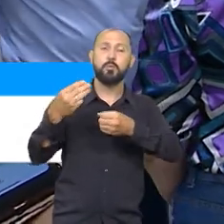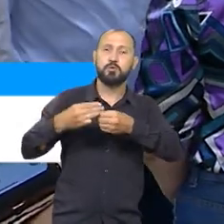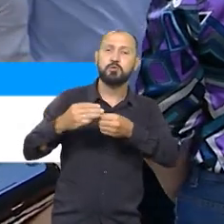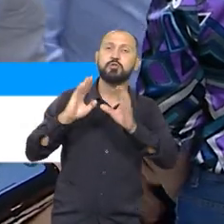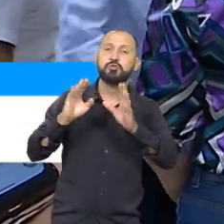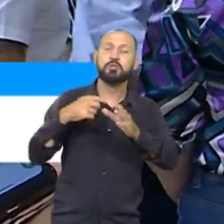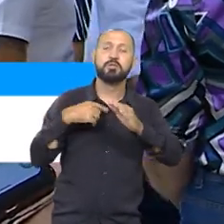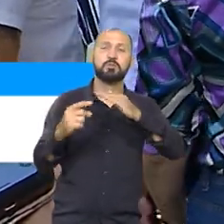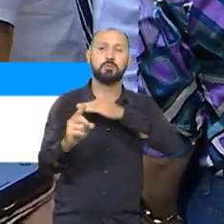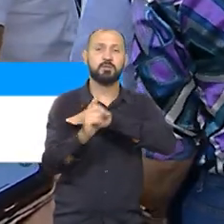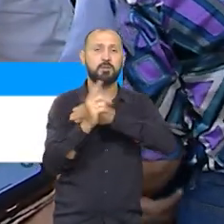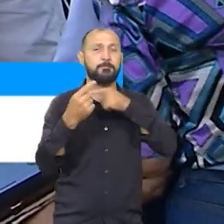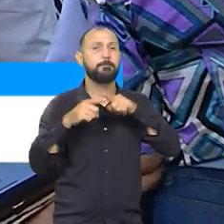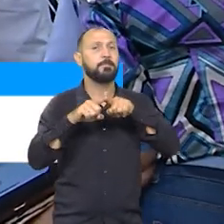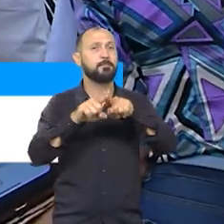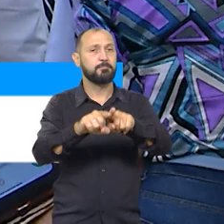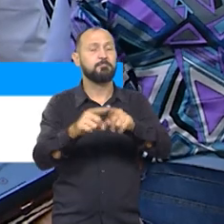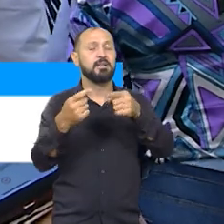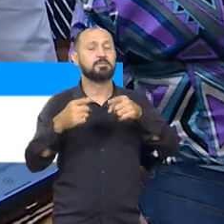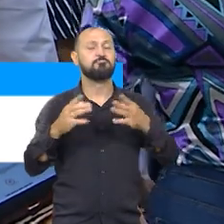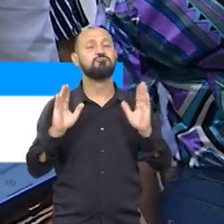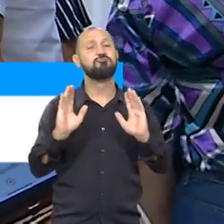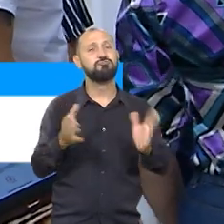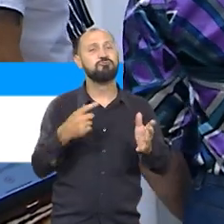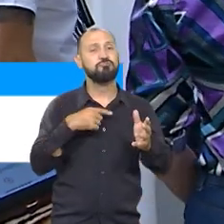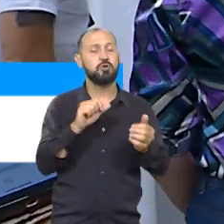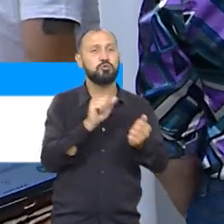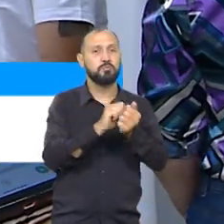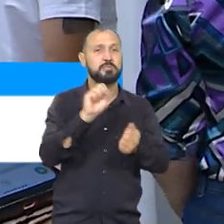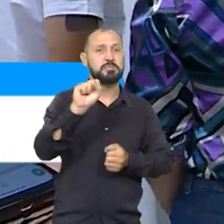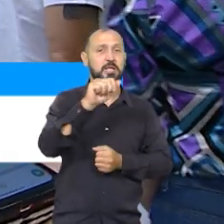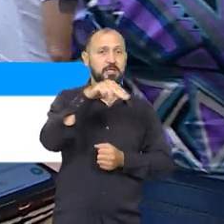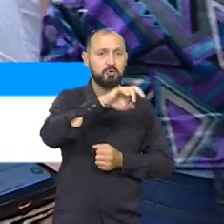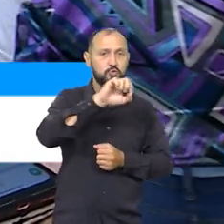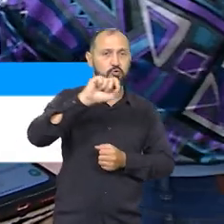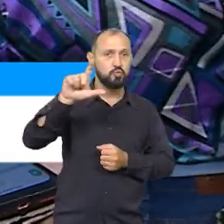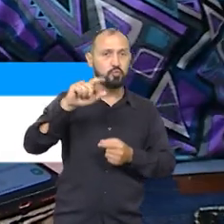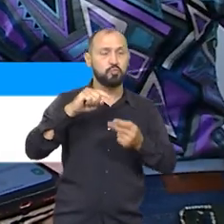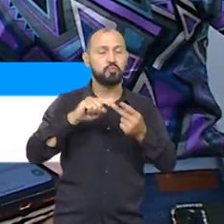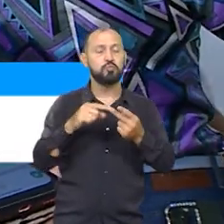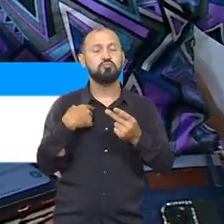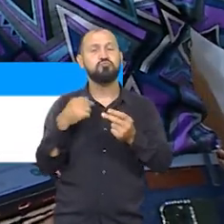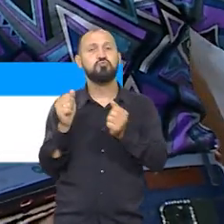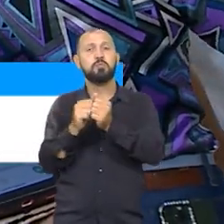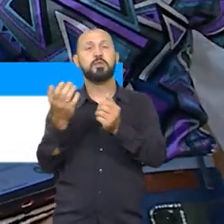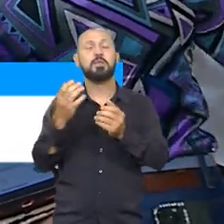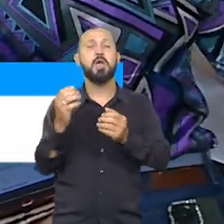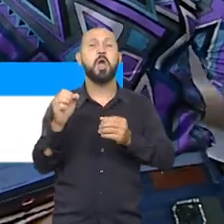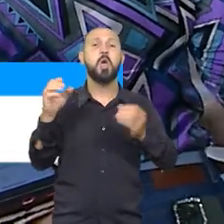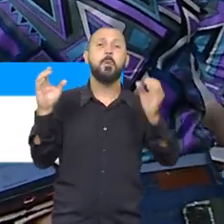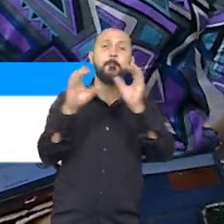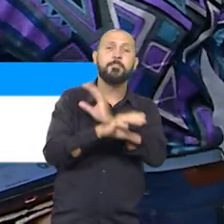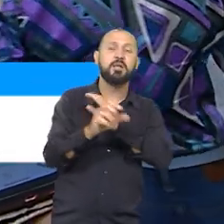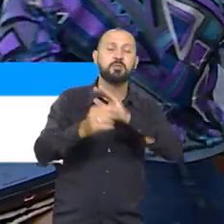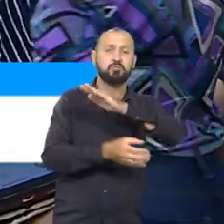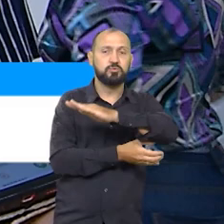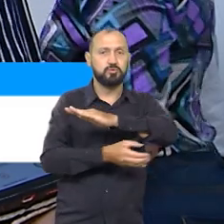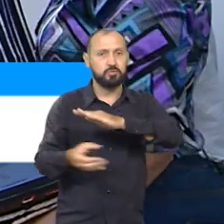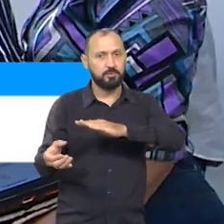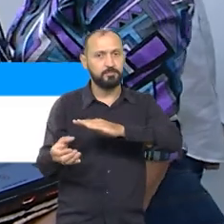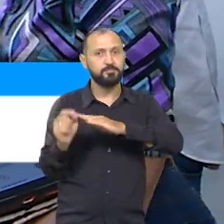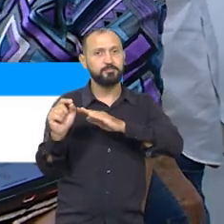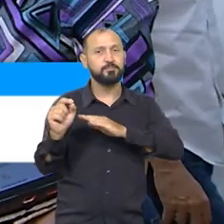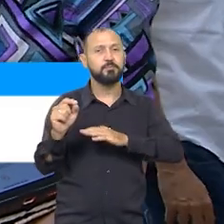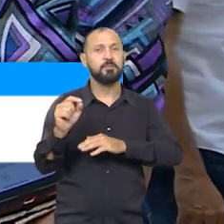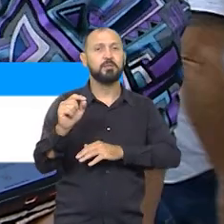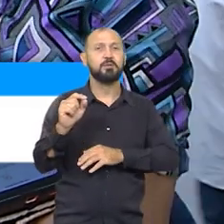municípios hoje já são atendidos pela parceria público-privada da Sanesul que pretende universalizar o